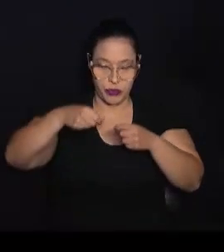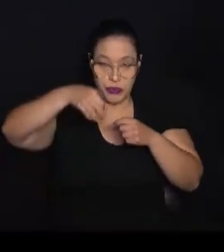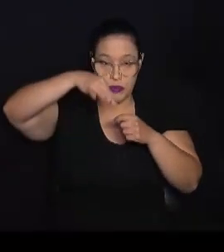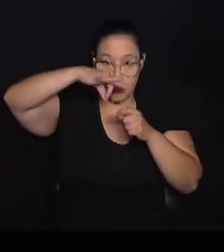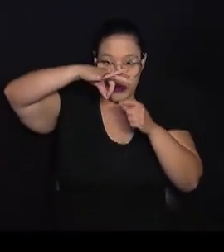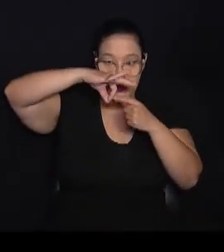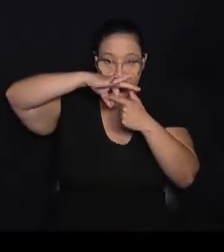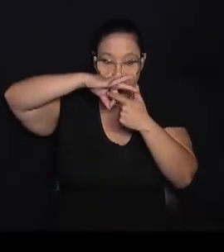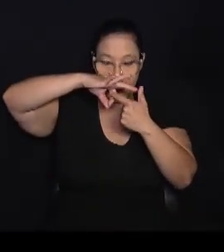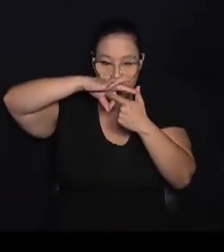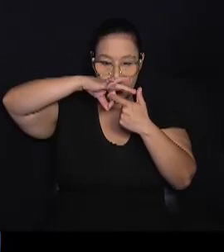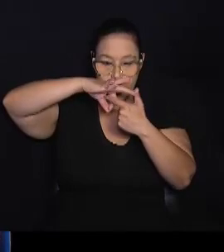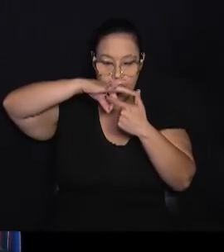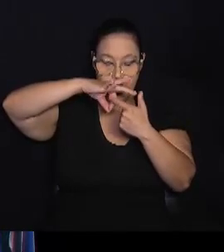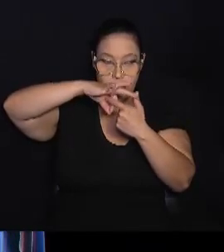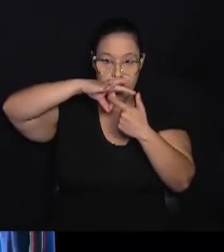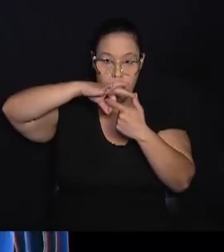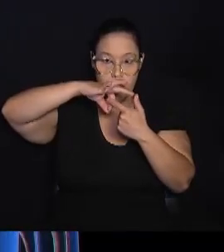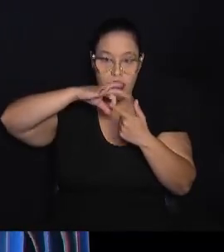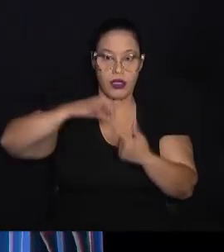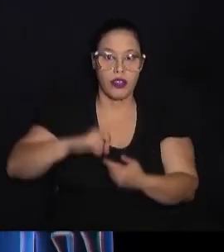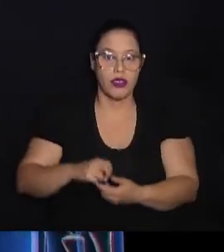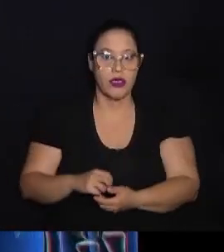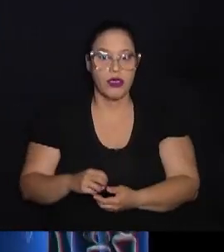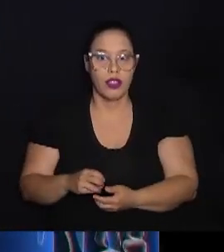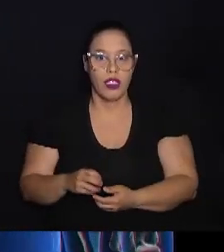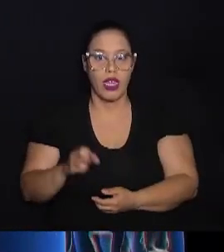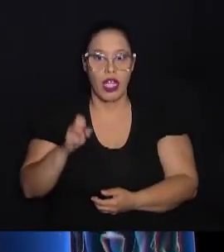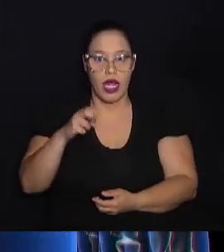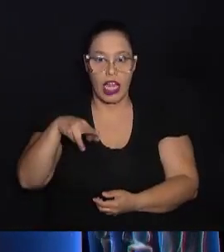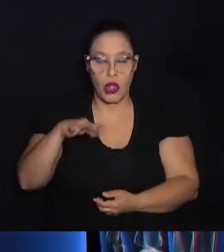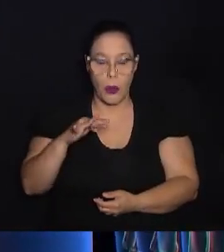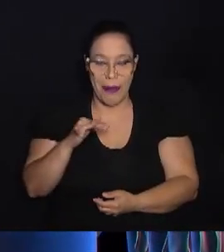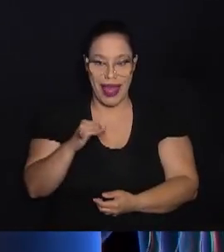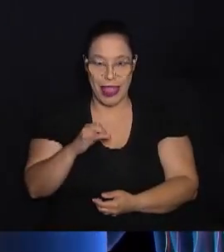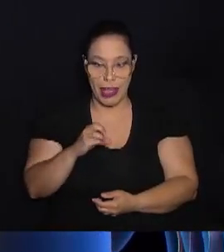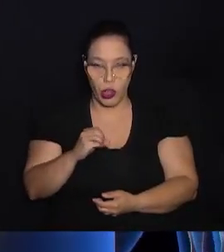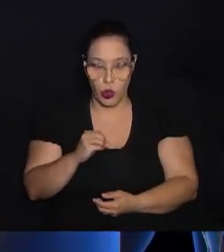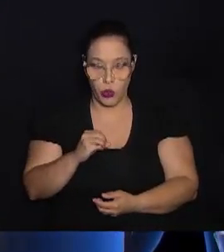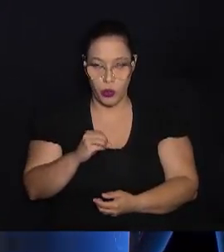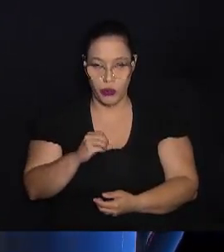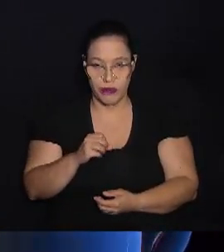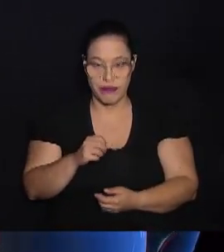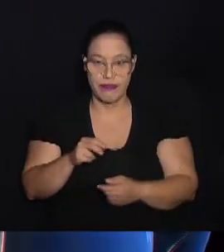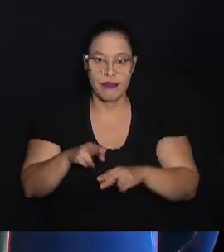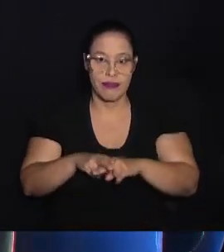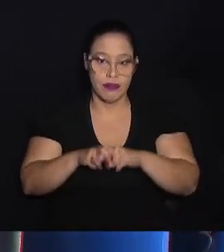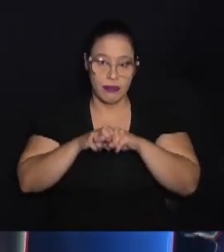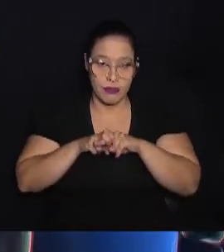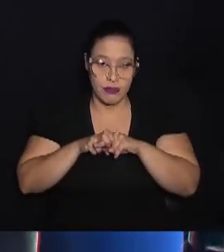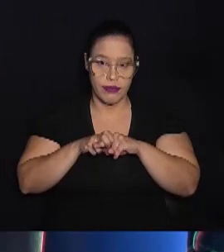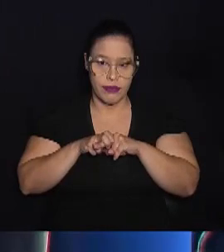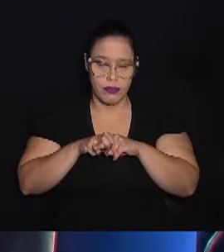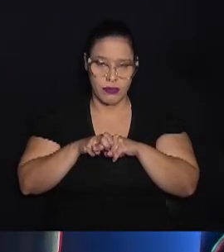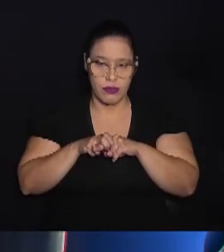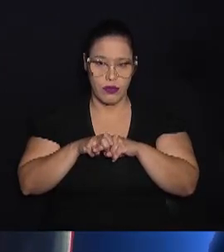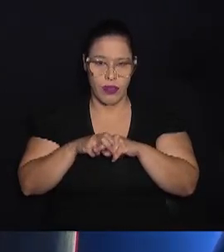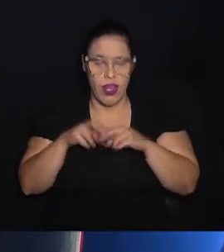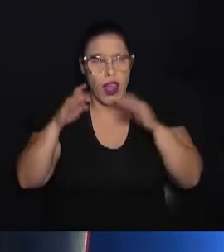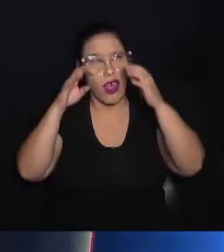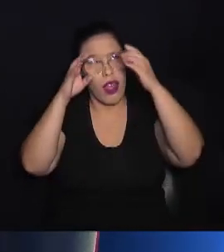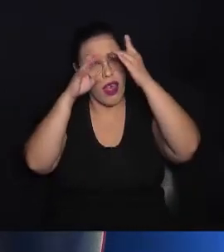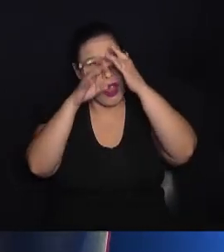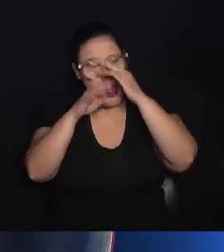que a gente descama durante a menstruação, chamado endométrio. E aí, por isso que umas pacientes confundem, mas eu faço o